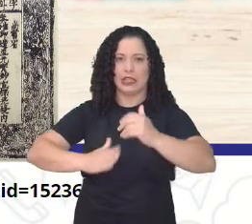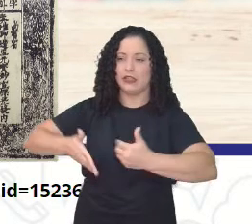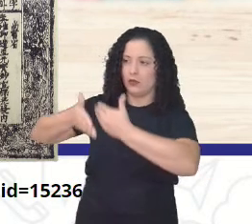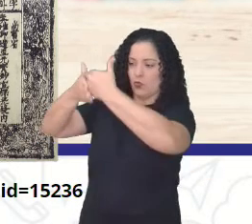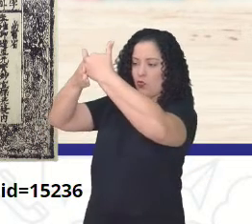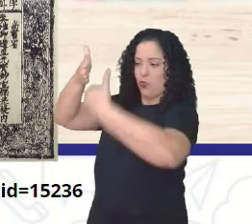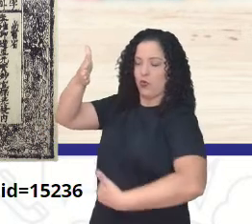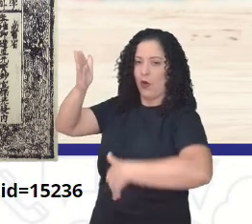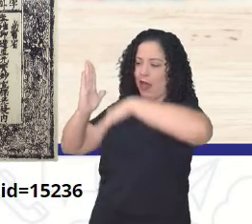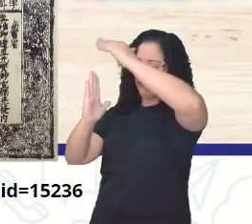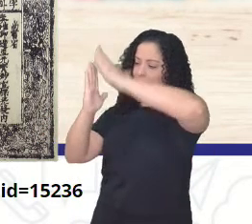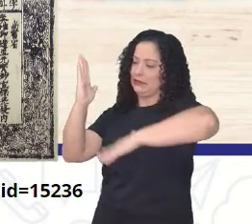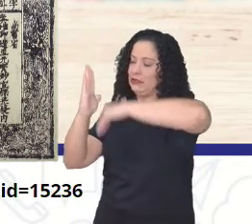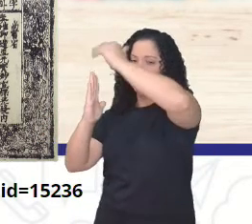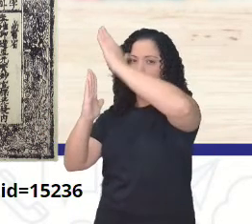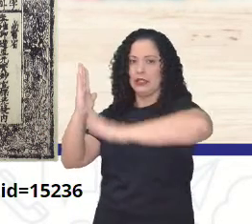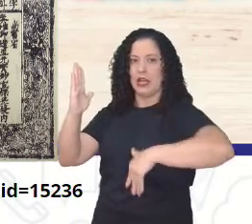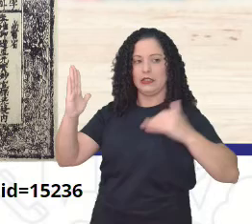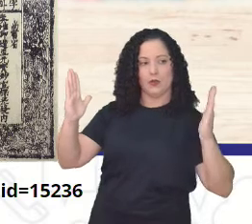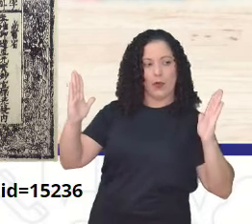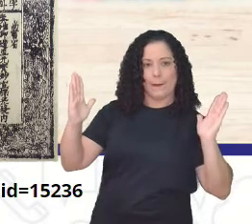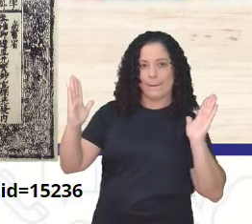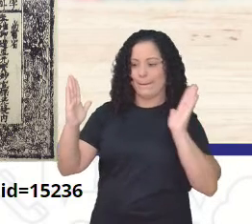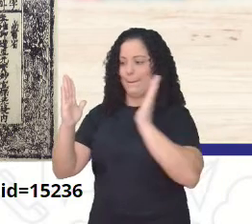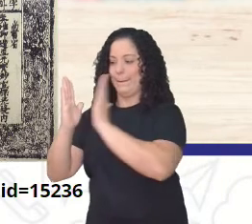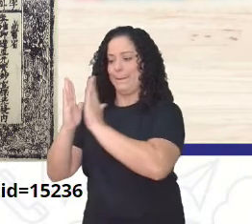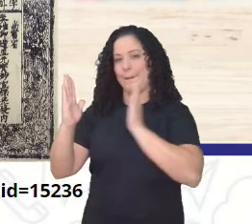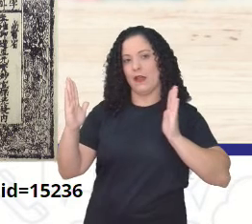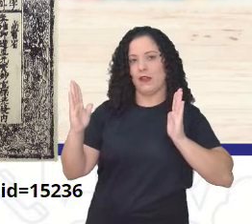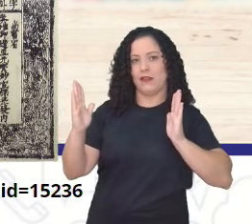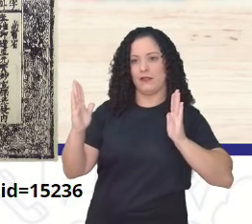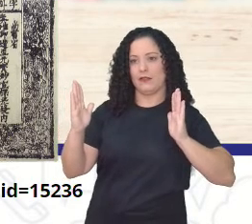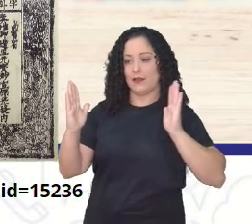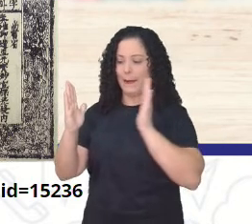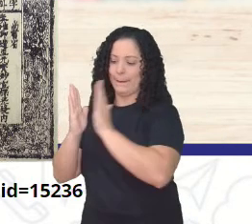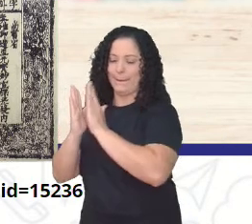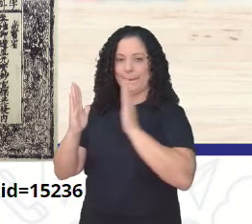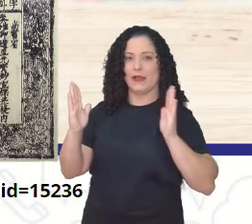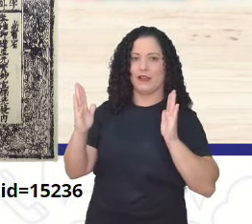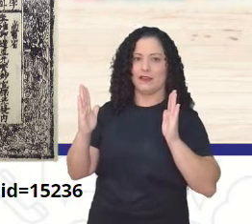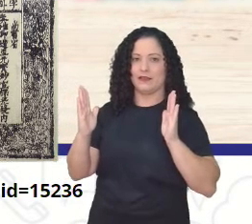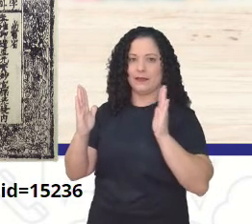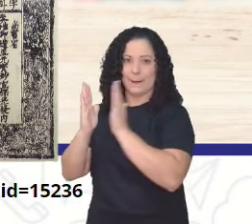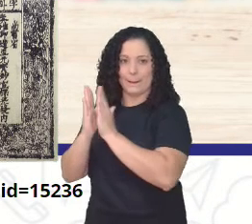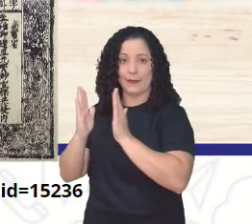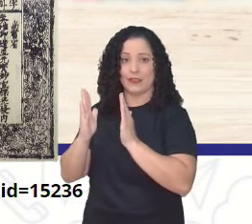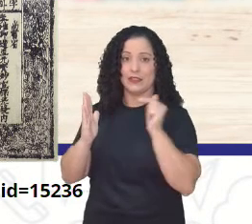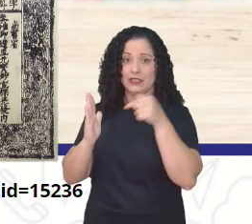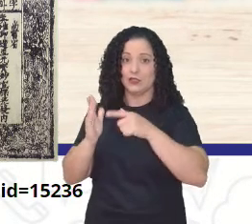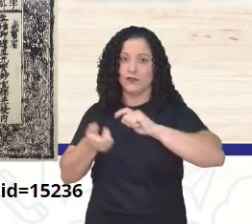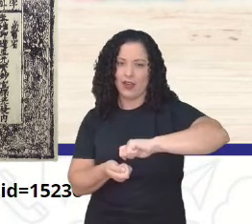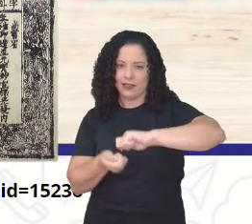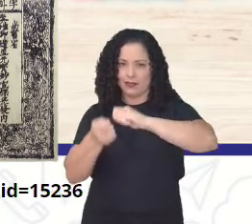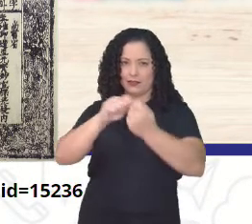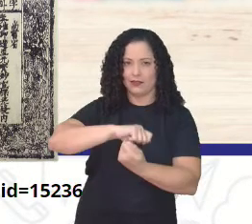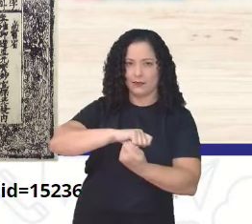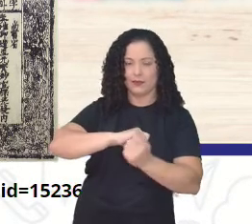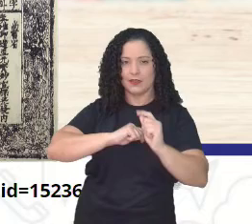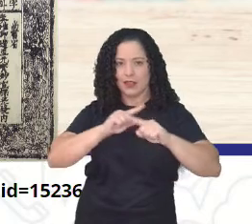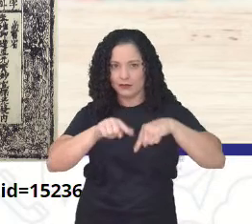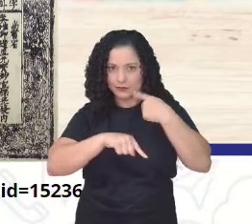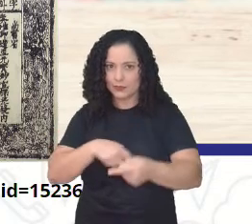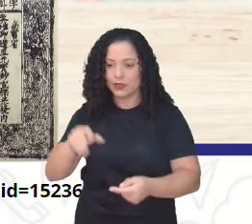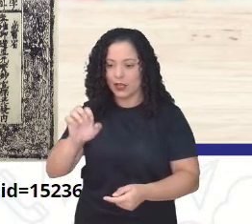a impressão aqui do lado, certo? Isso aqui vai ser aperfeiçoado também mais na frente na